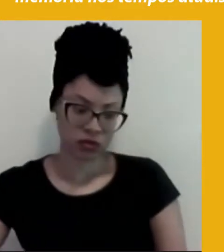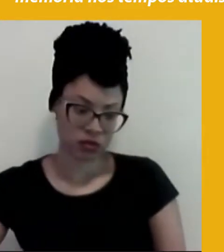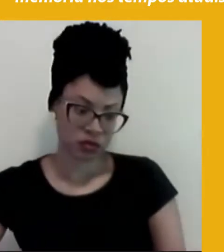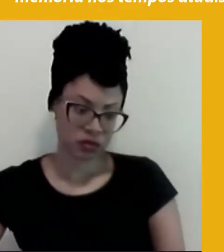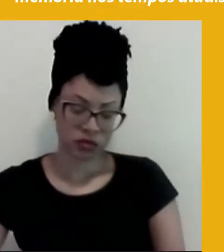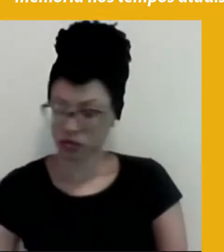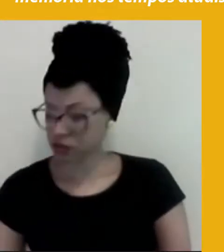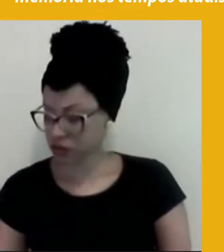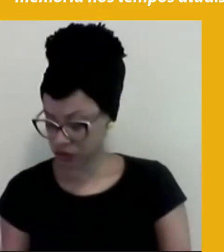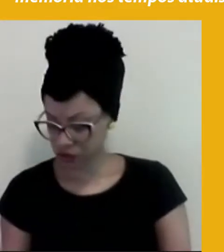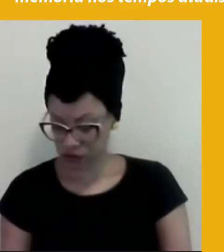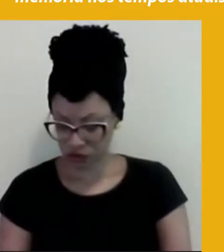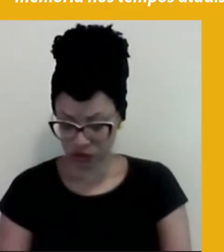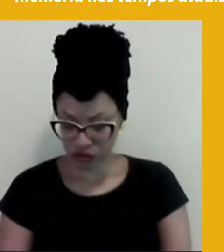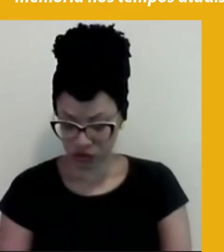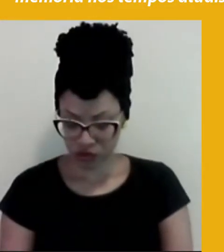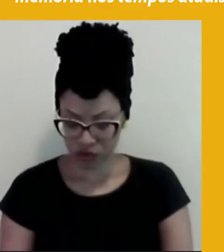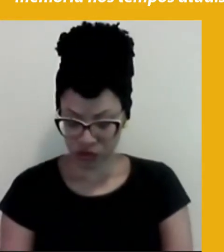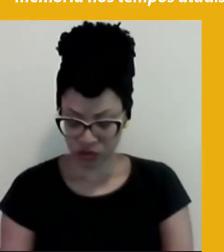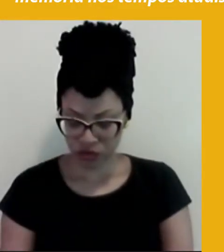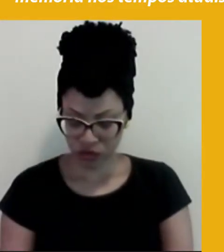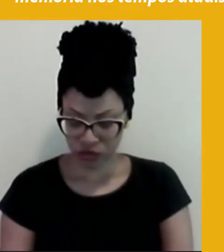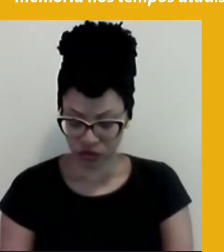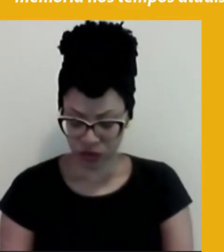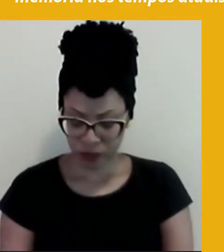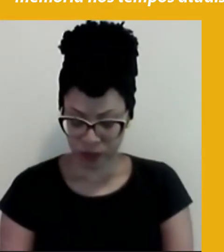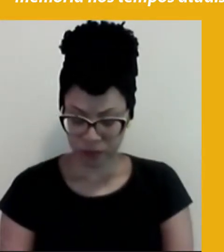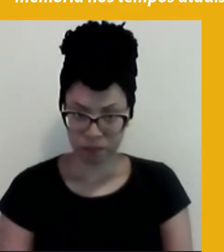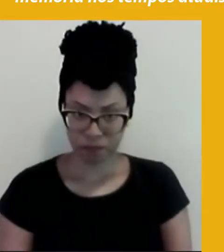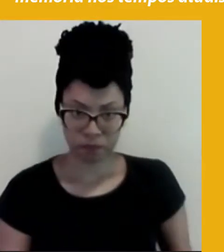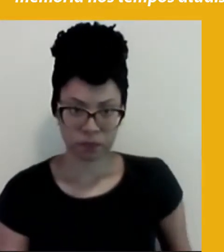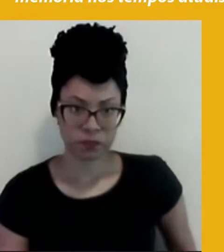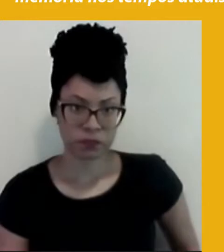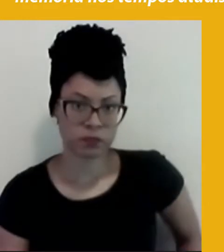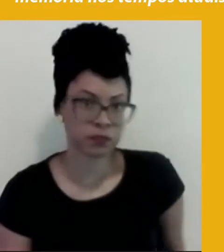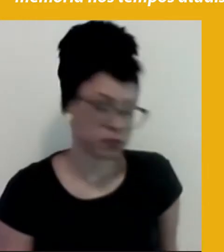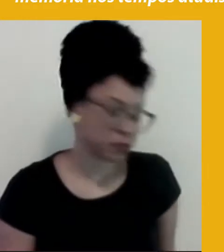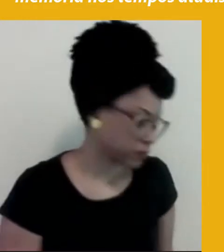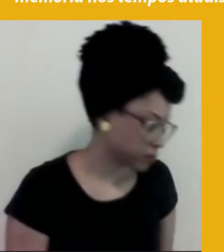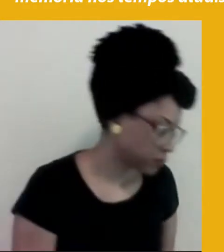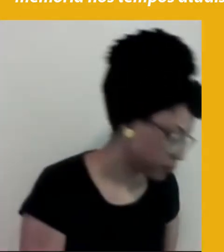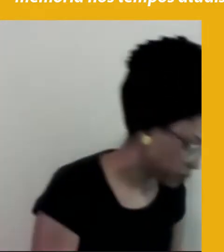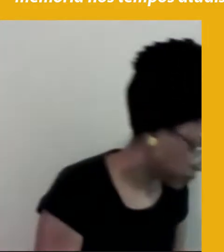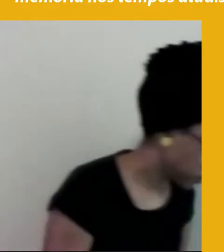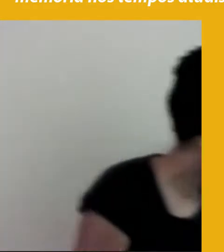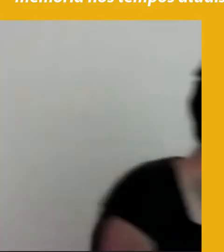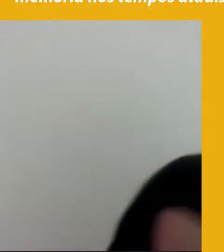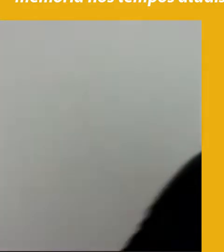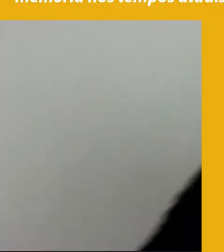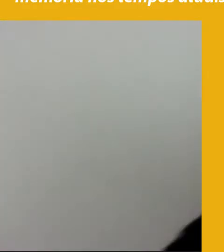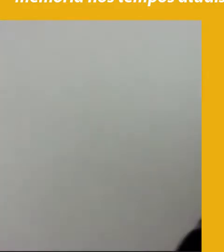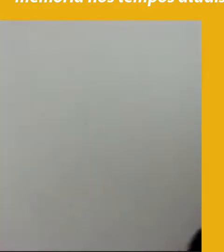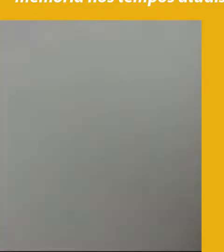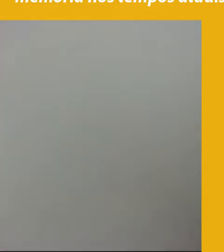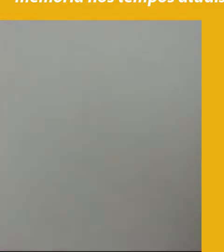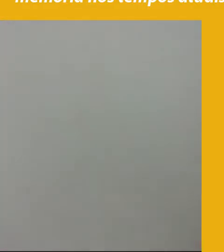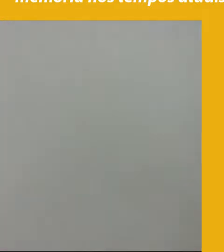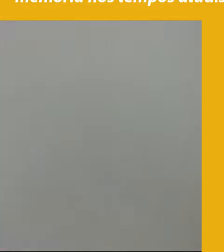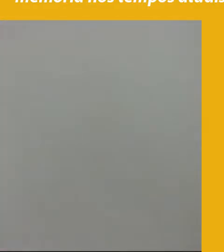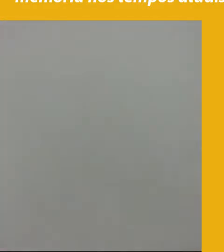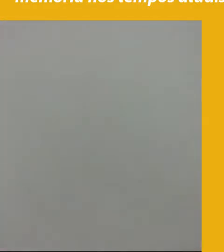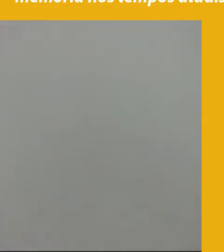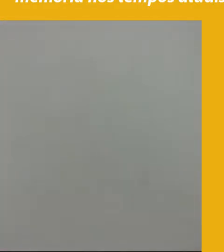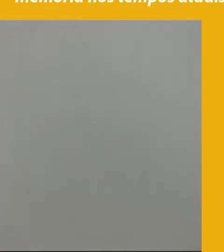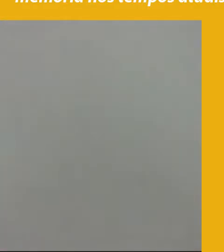a gente pode falar sobre isso bastante, mas tem alguma coisa que precede isso. Precede isso,